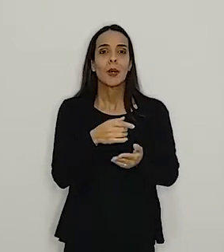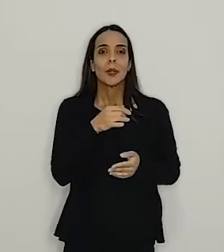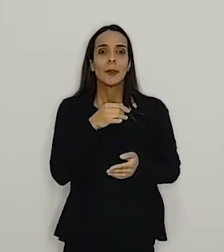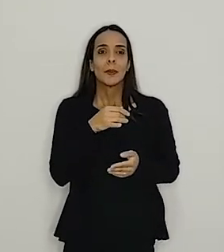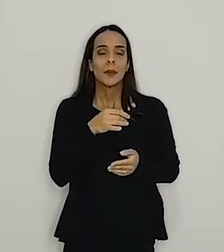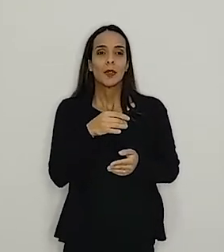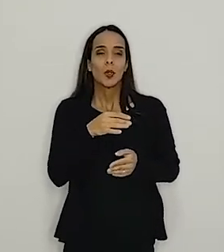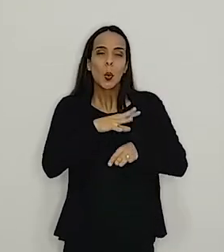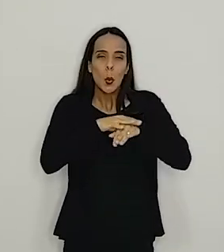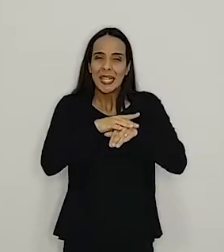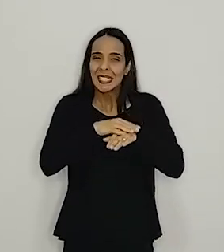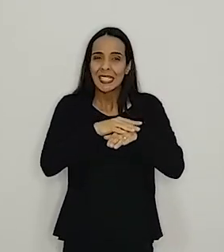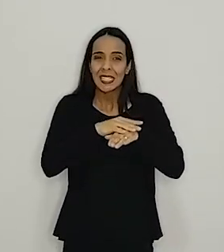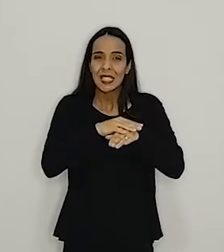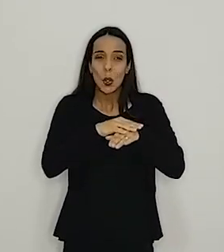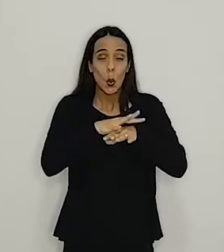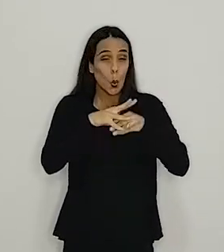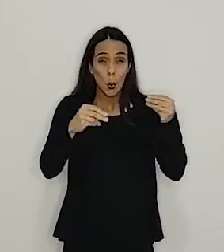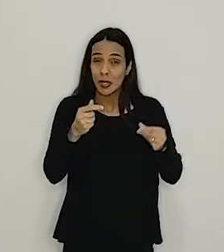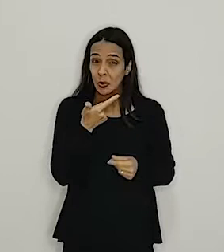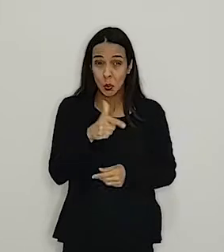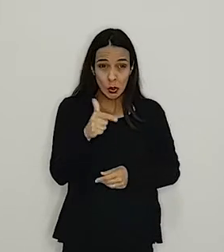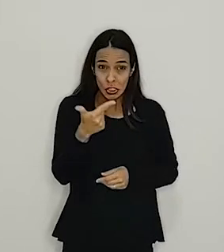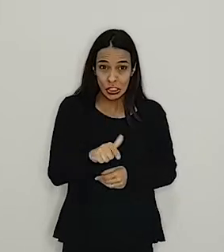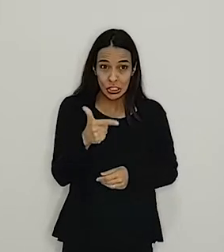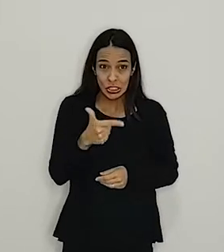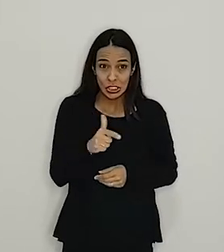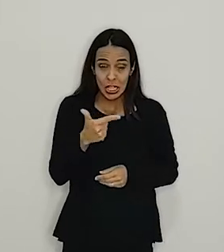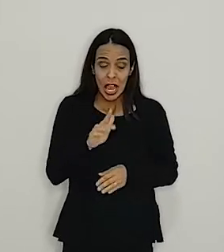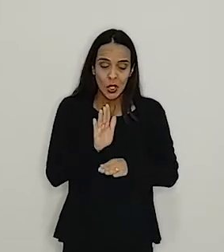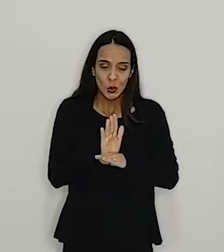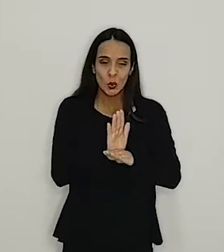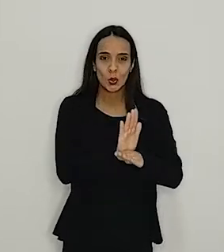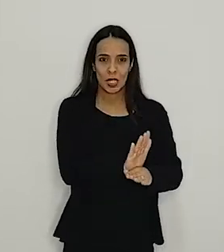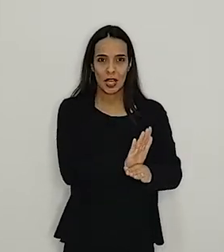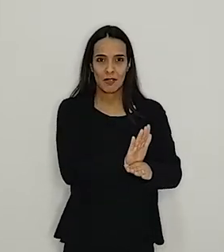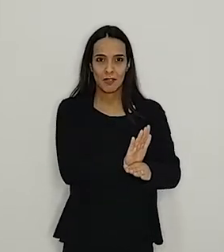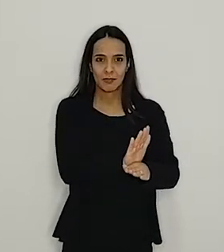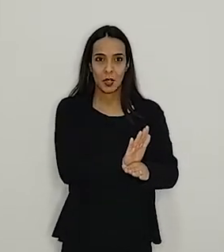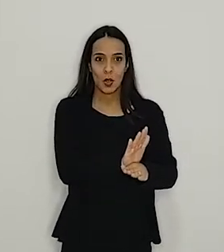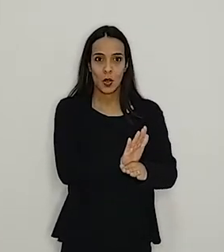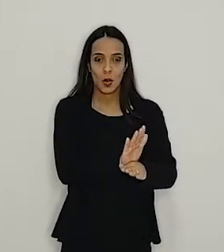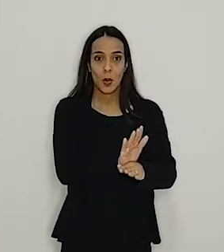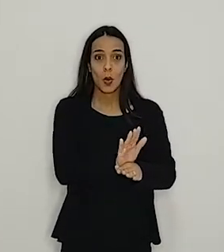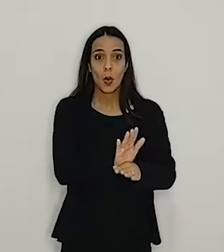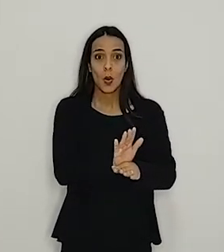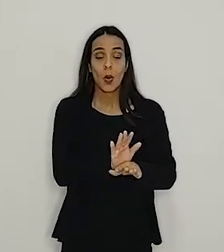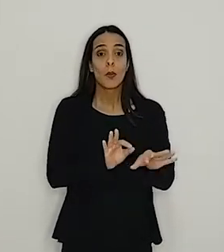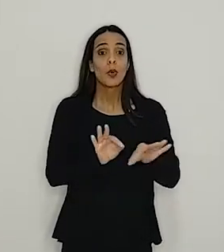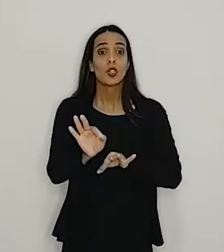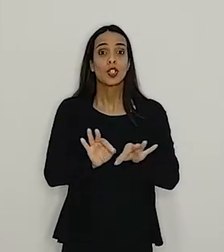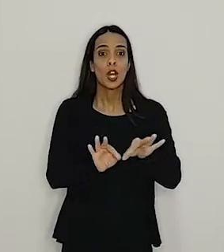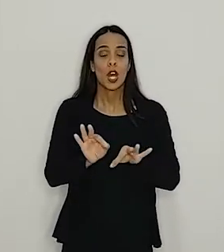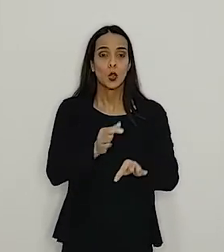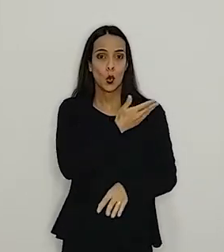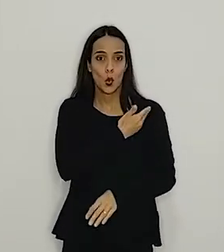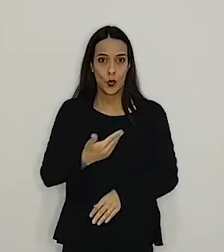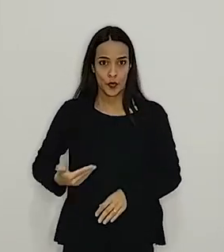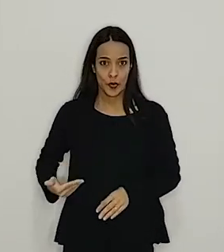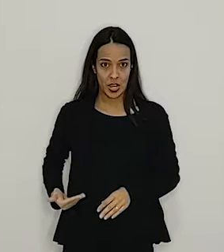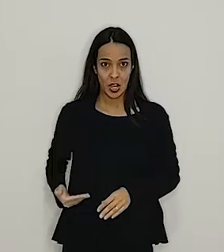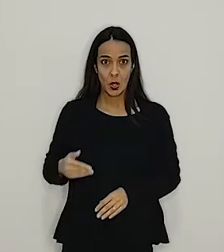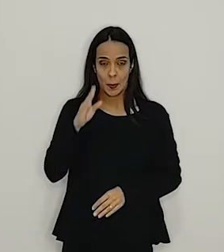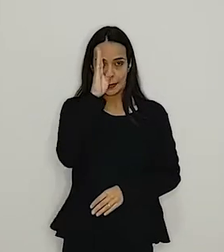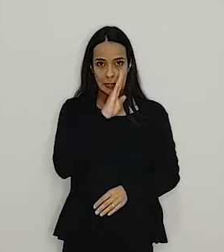de terminalidade. Nós, dentro dessa equipe, desse projeto do governo federal, intervíamos nessa questão do óbito